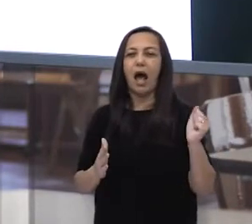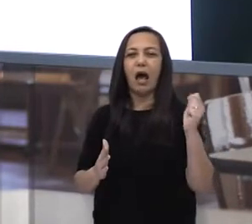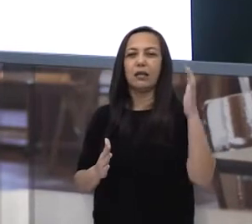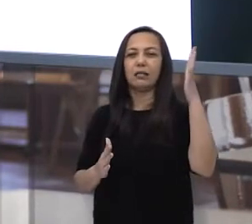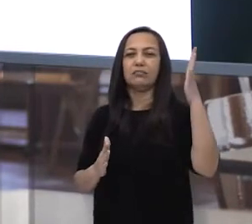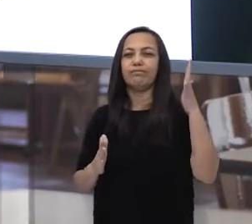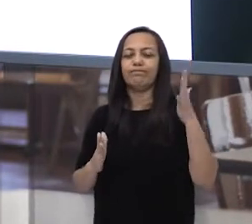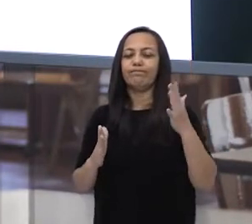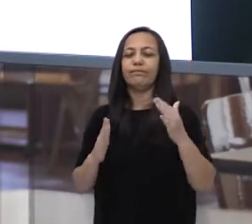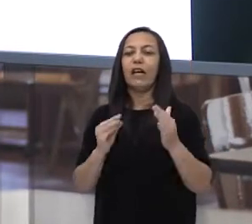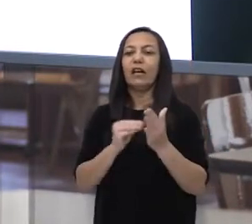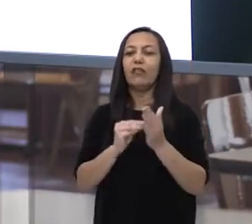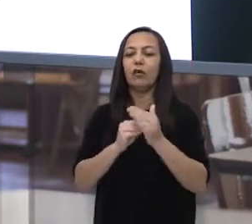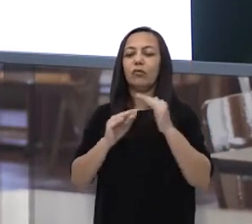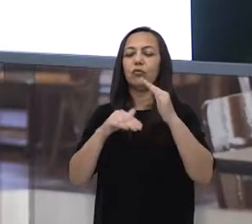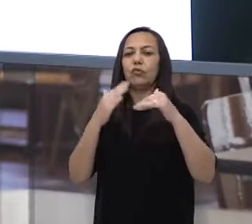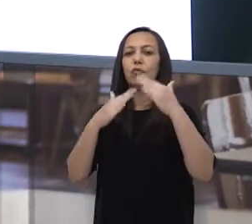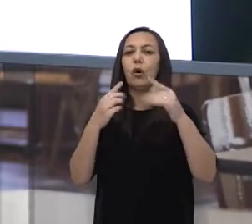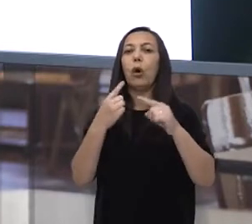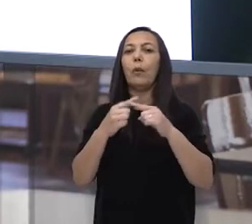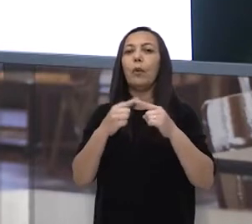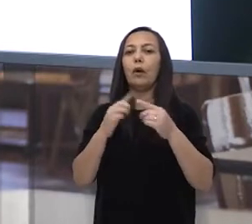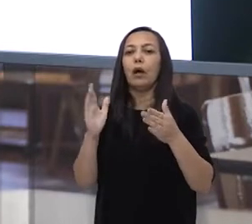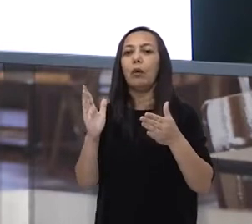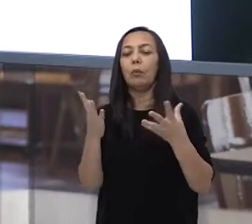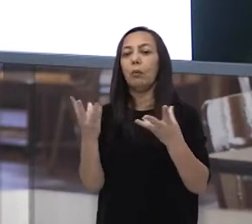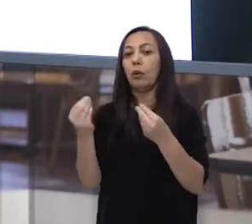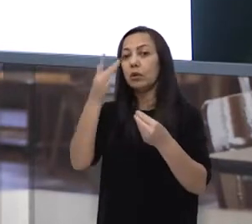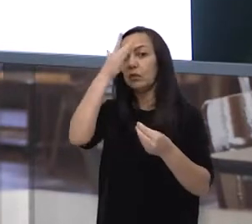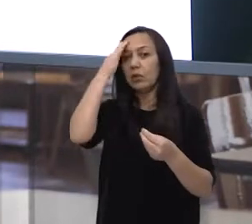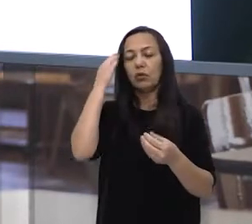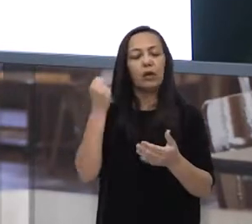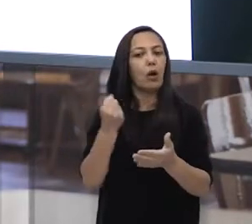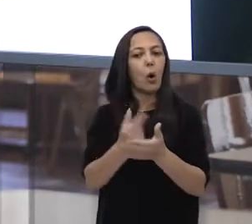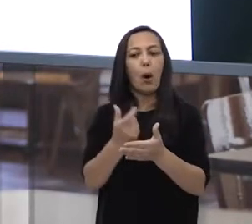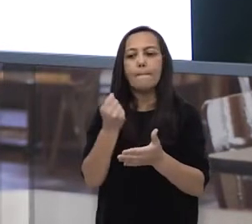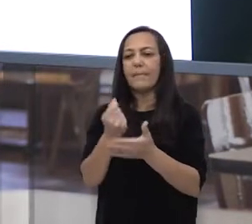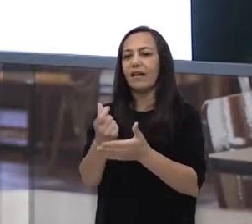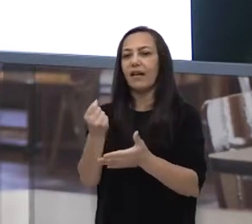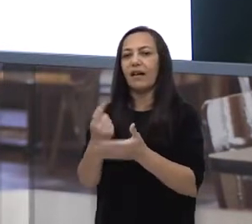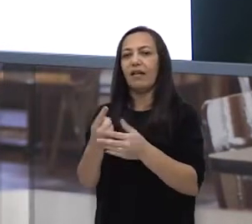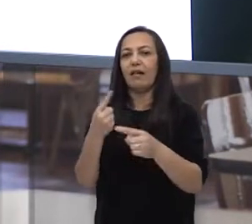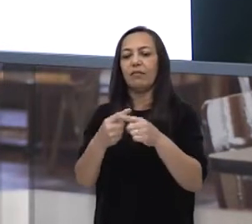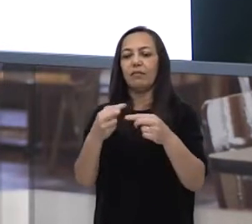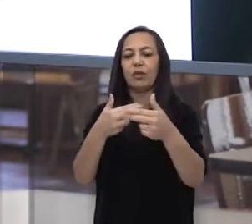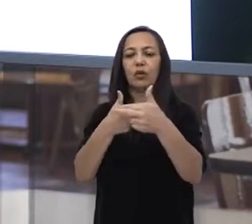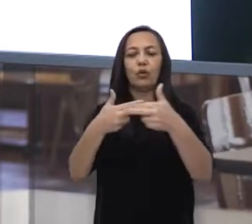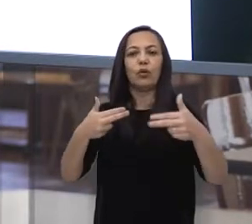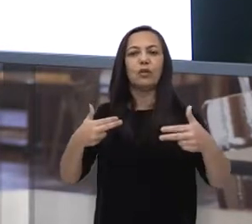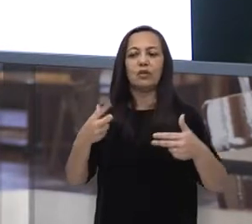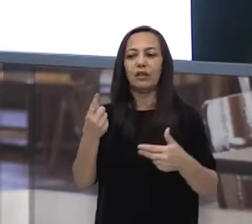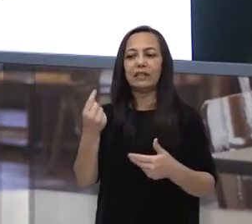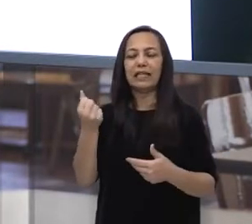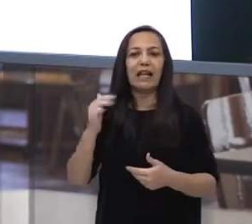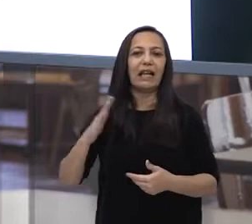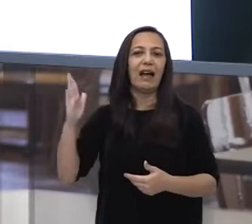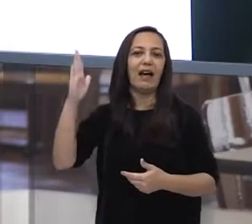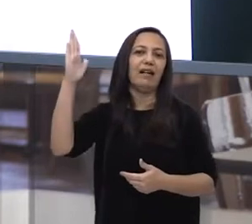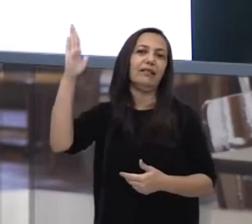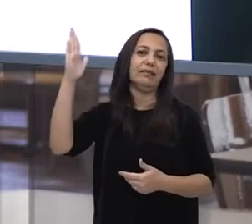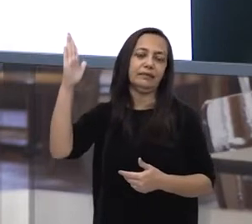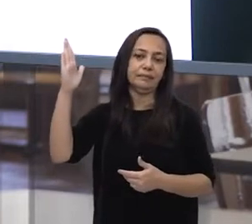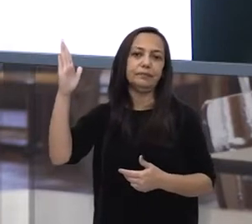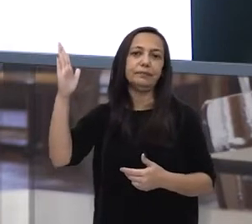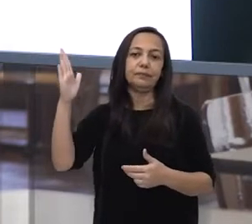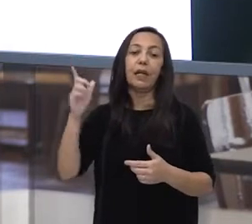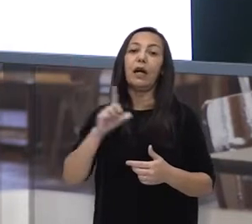quase não crescia, porque o consumo também não aumentava, porque era caro, todos os produtos eram caros.